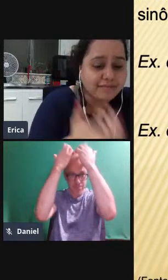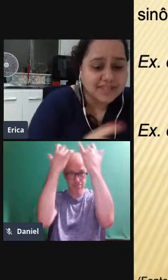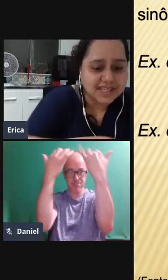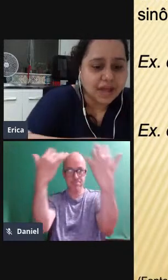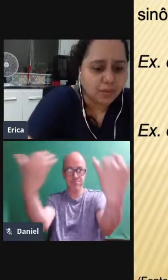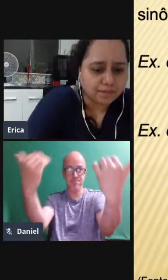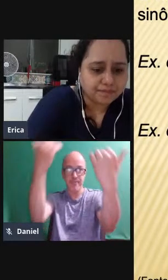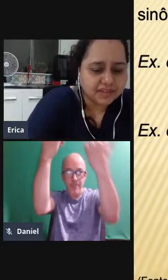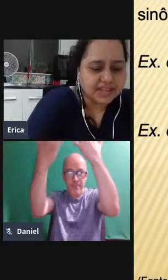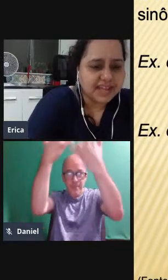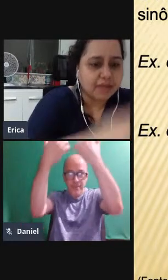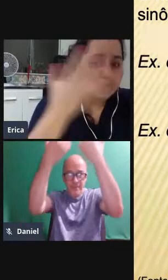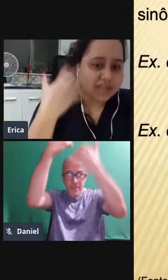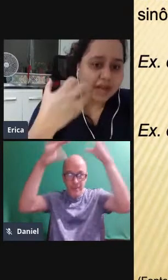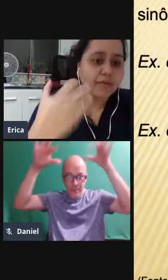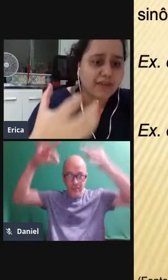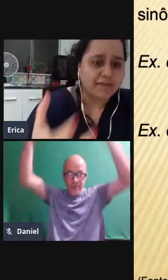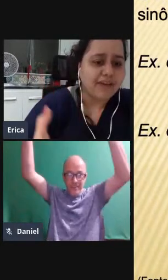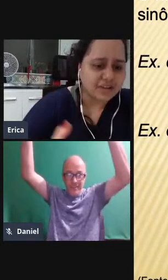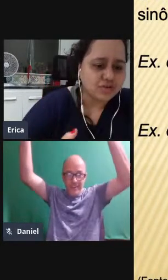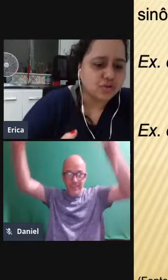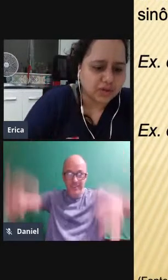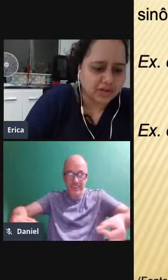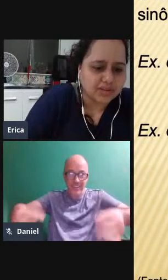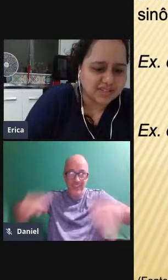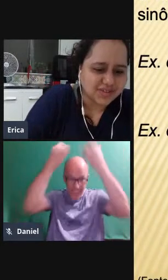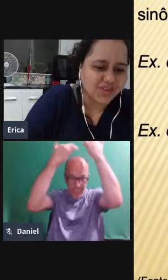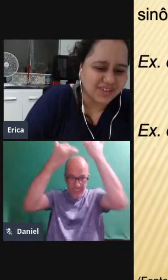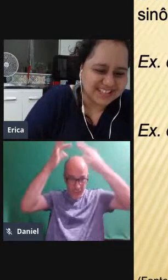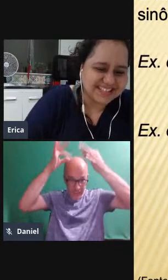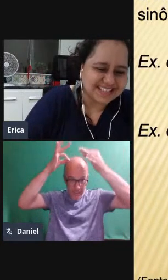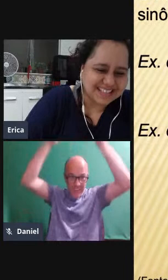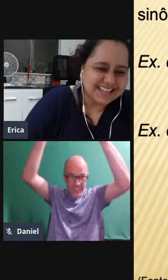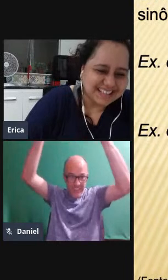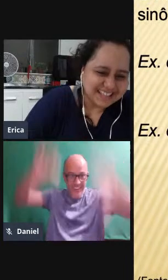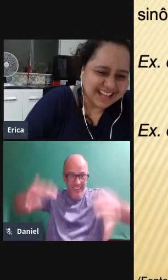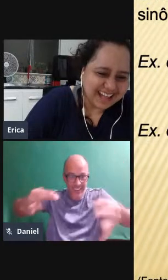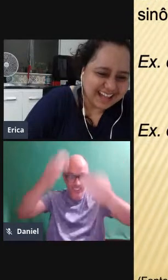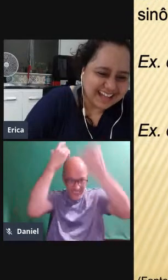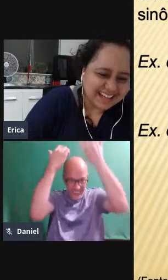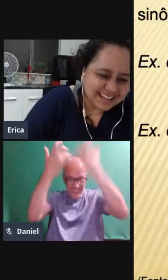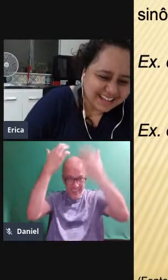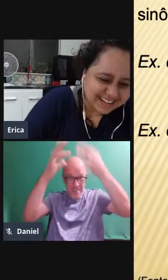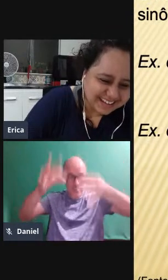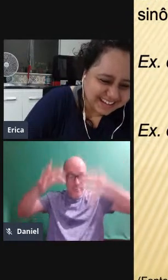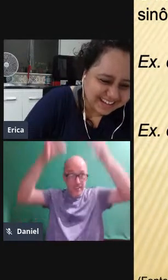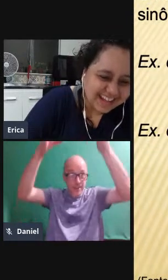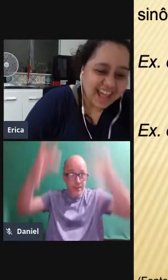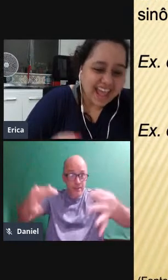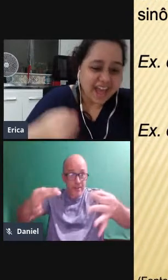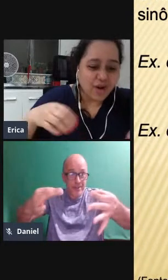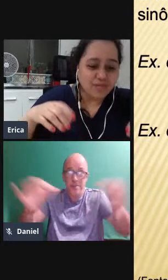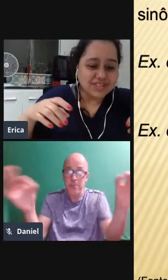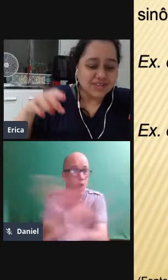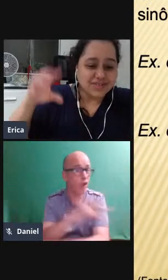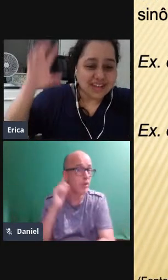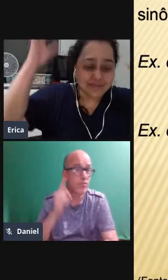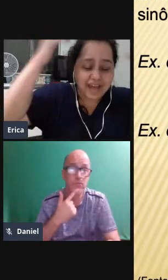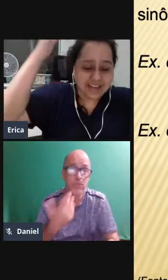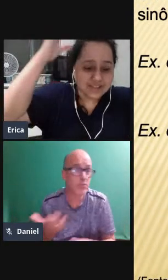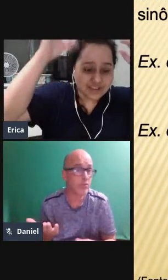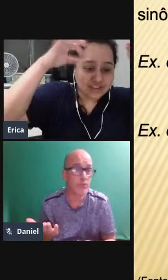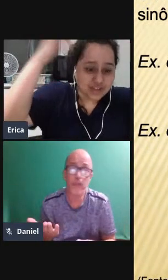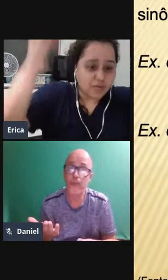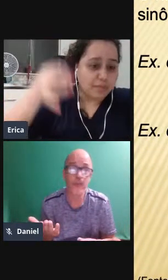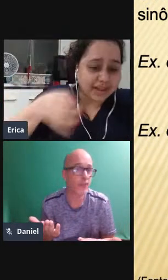Ela vem pela visão. E aí o meu cérebro vai estruturando essas coisas, né? É como se eu